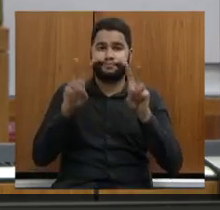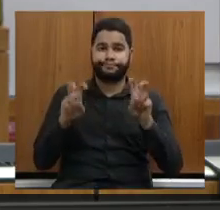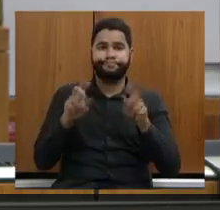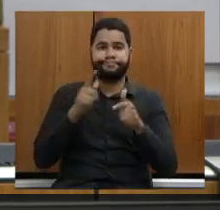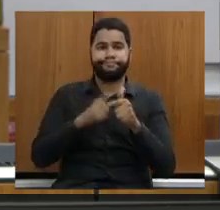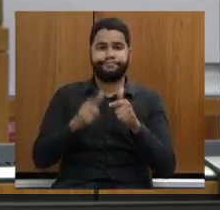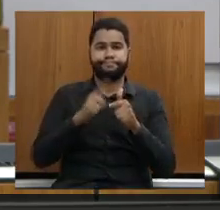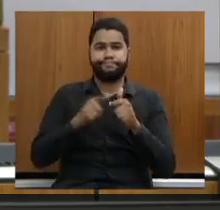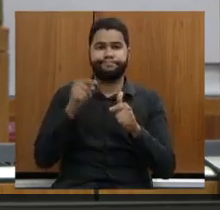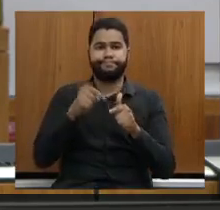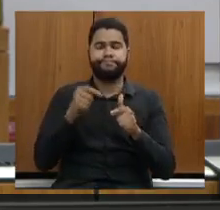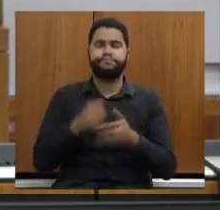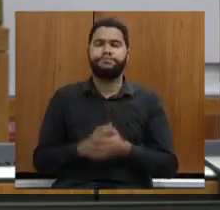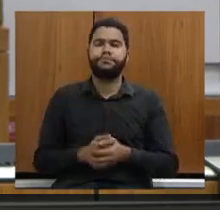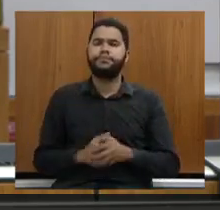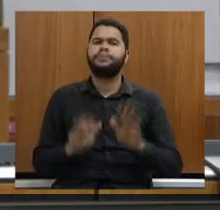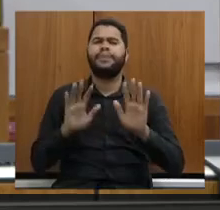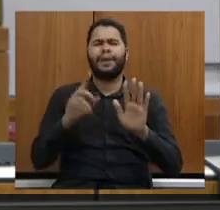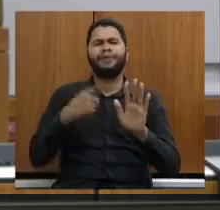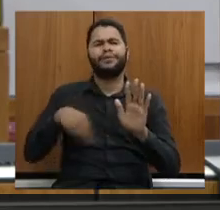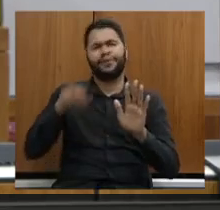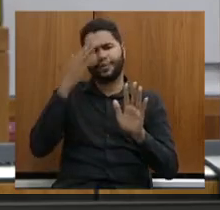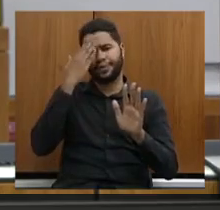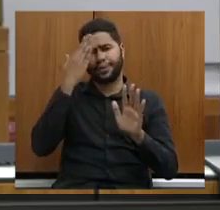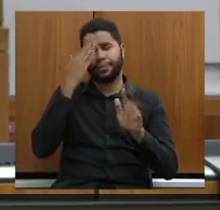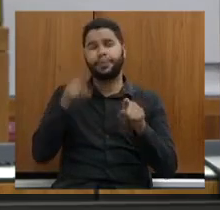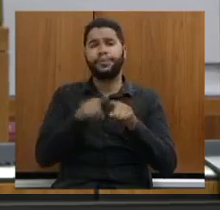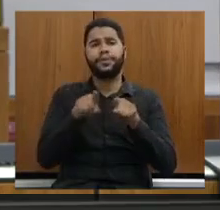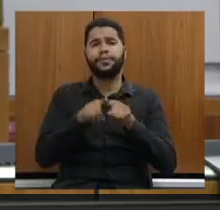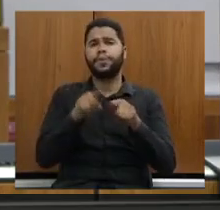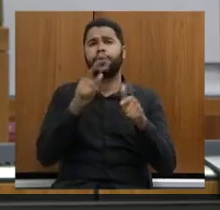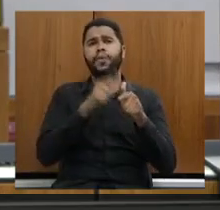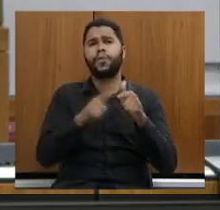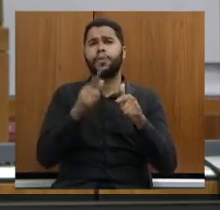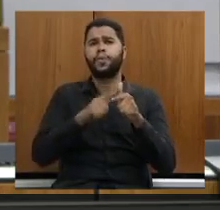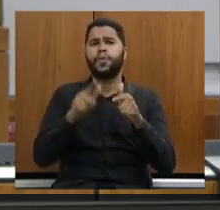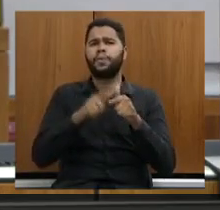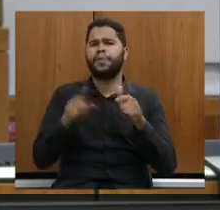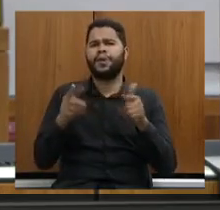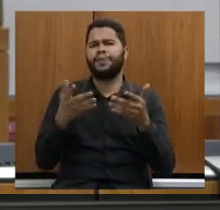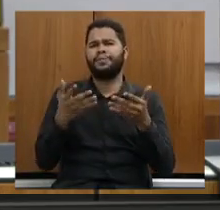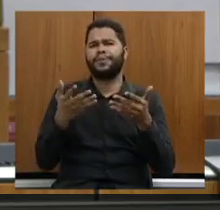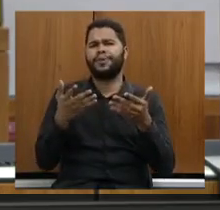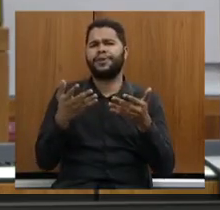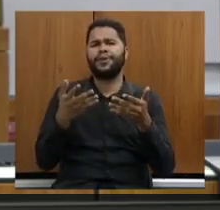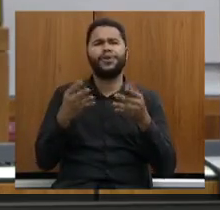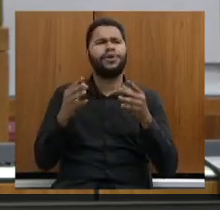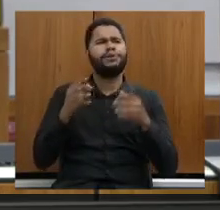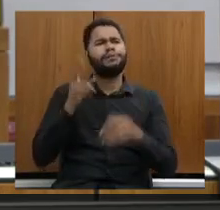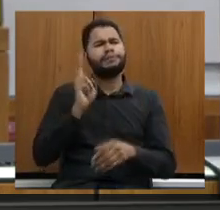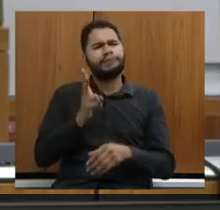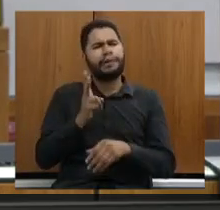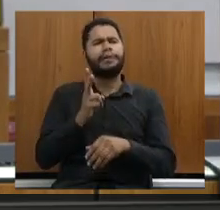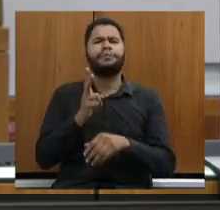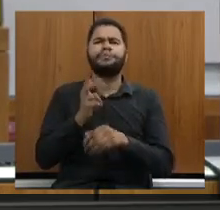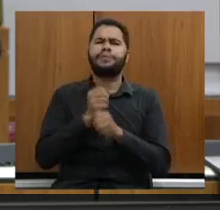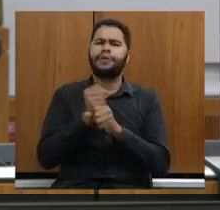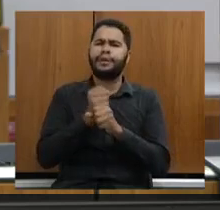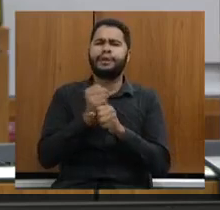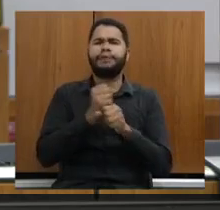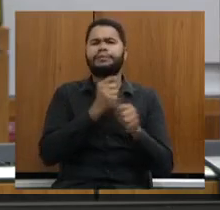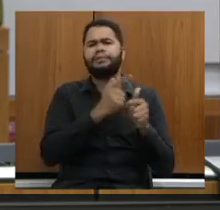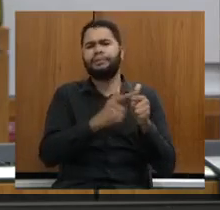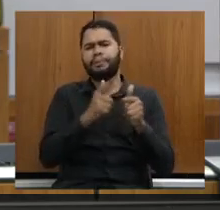esse momento mas nós sabemos que esse também é um problema é um problema crônico a gente fala que é todo ano a gente fala sobre